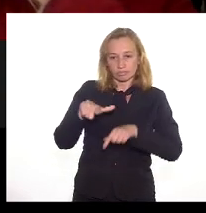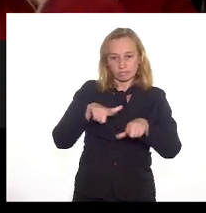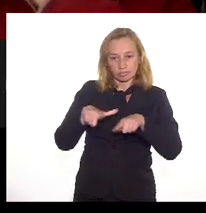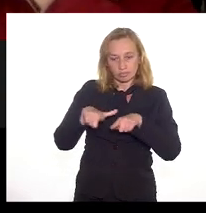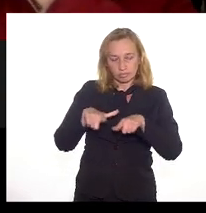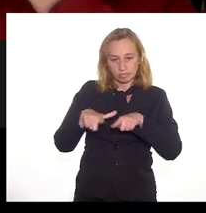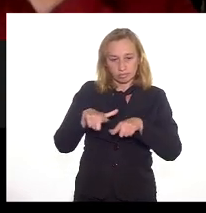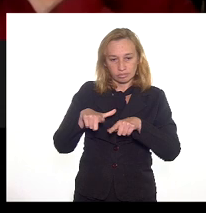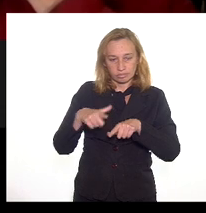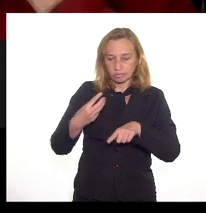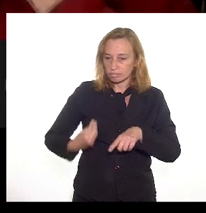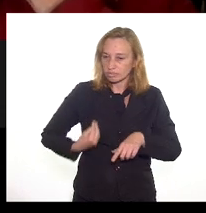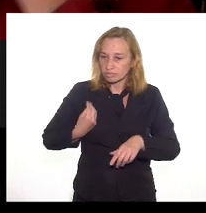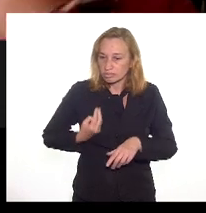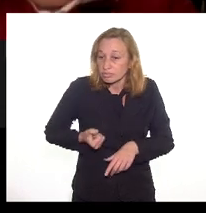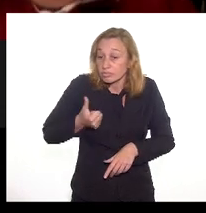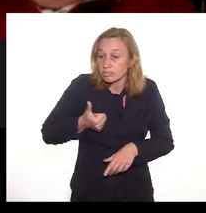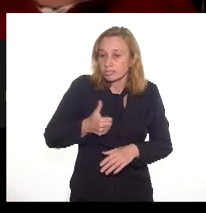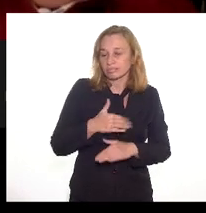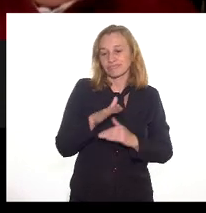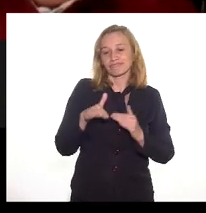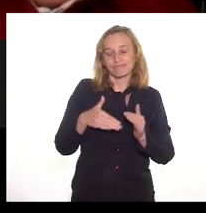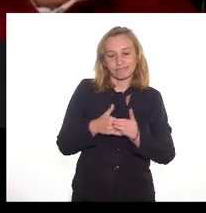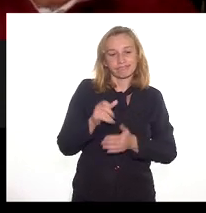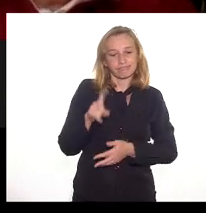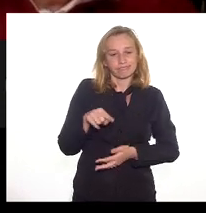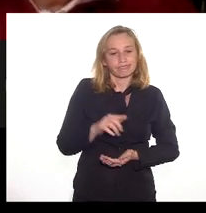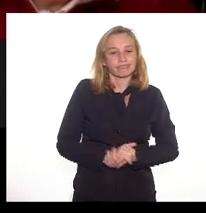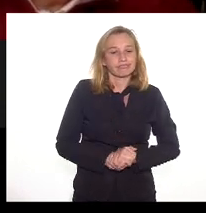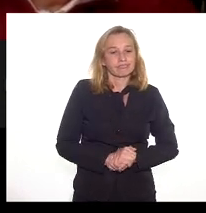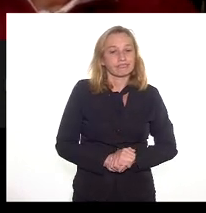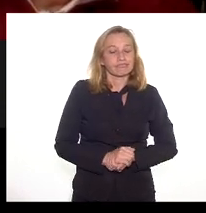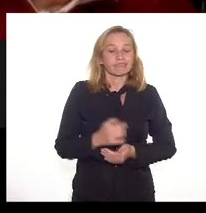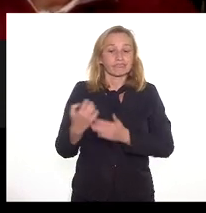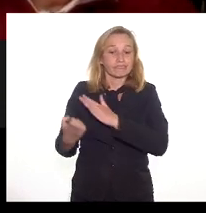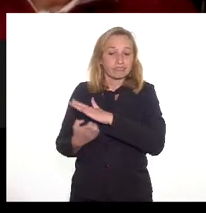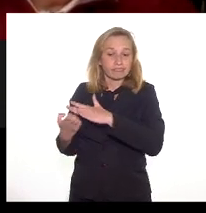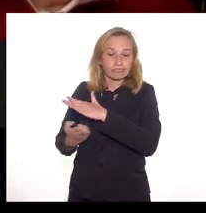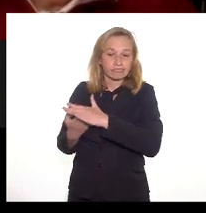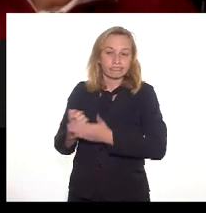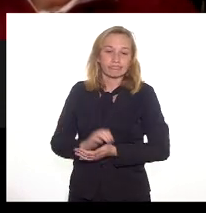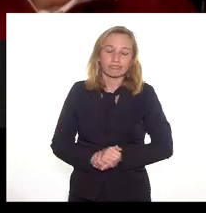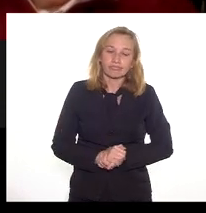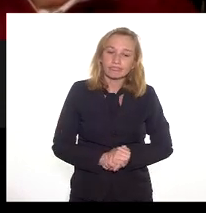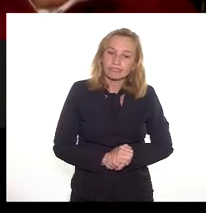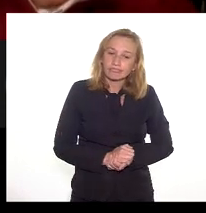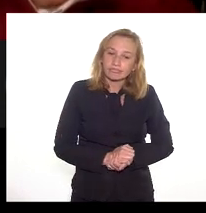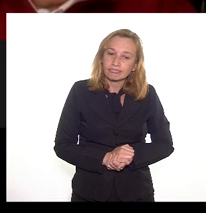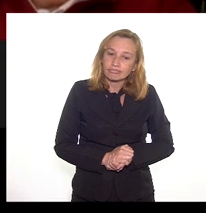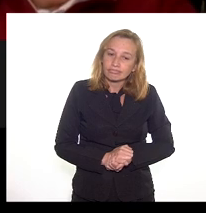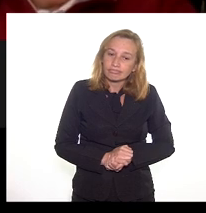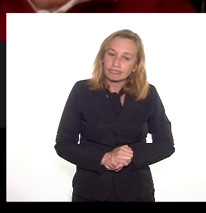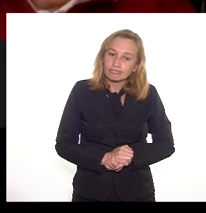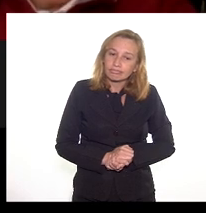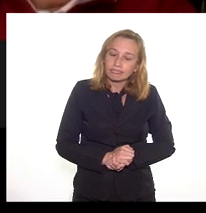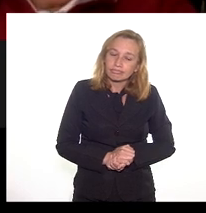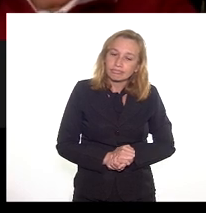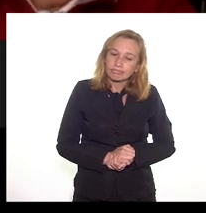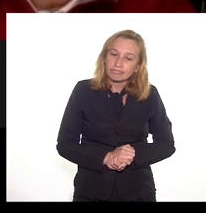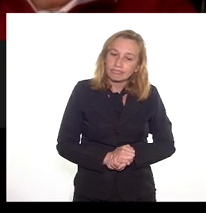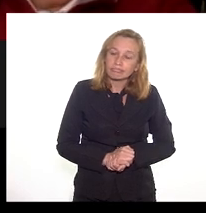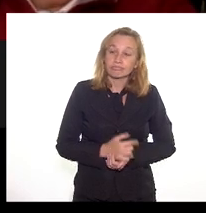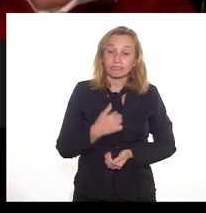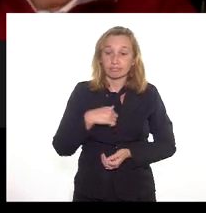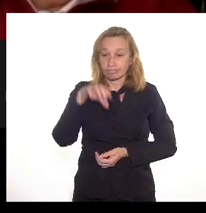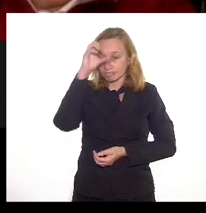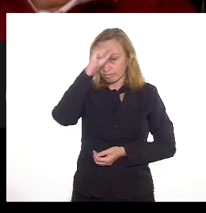a minha vida quase toda, né, uma empresa que é uma escola, né, onde eu